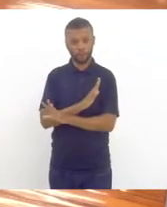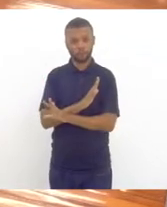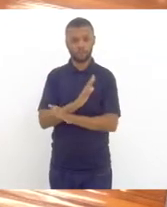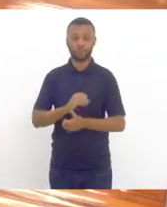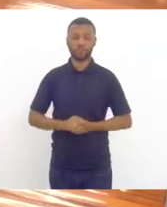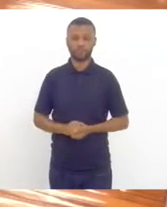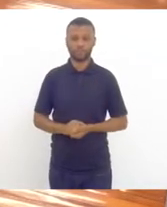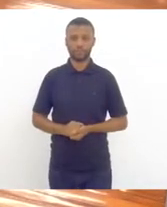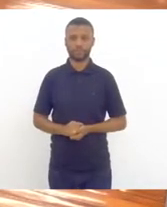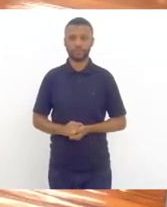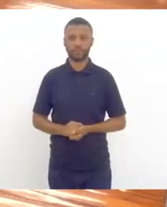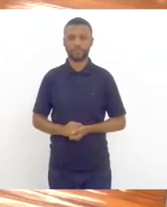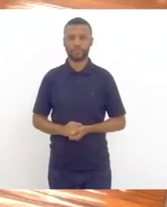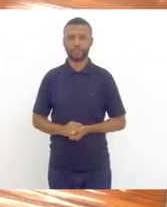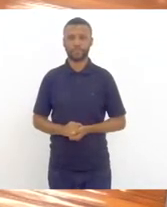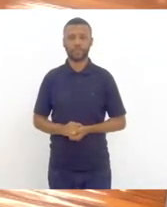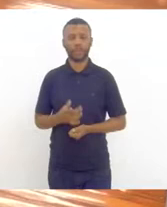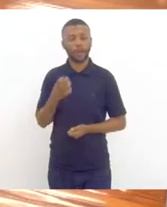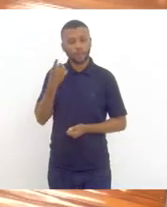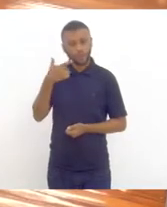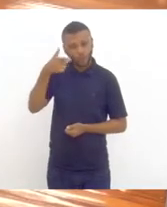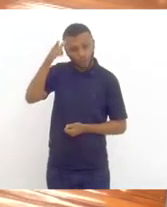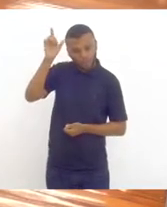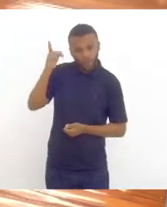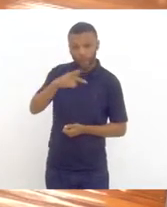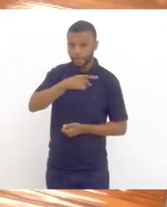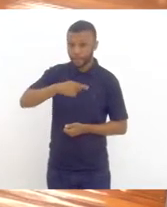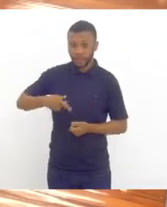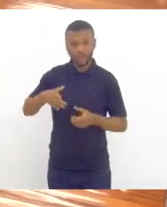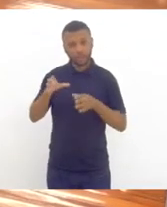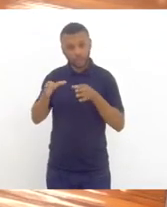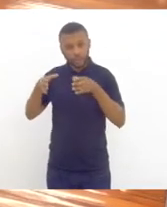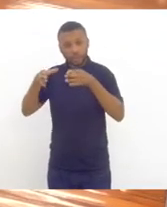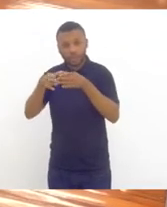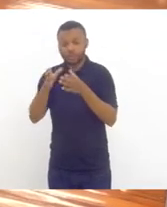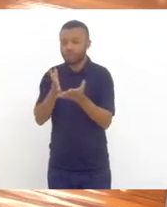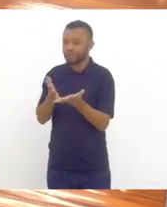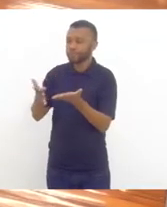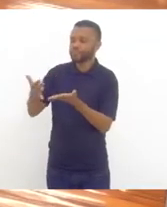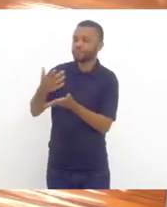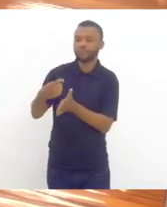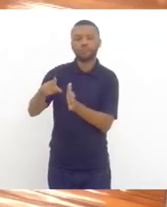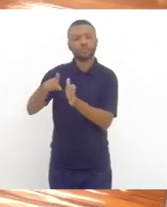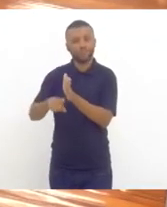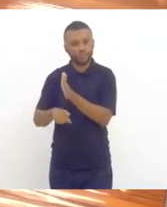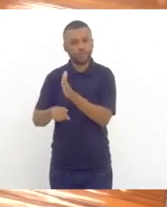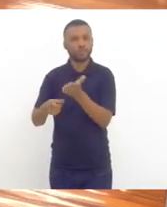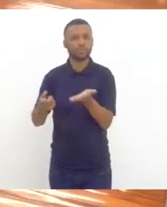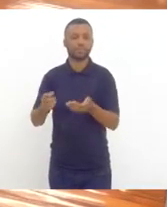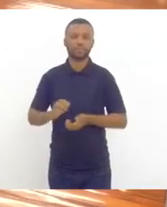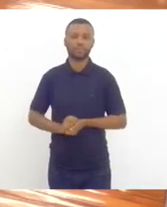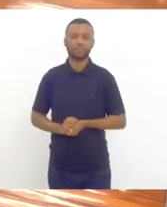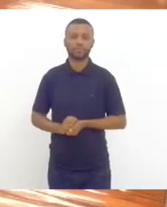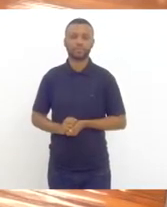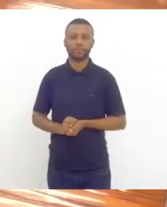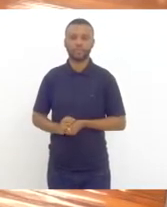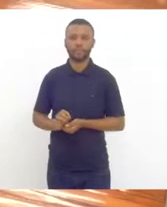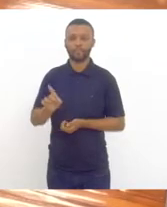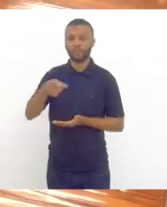o deputado Luiz Paulo, presidente da Comissão de Tributação, foi convidado